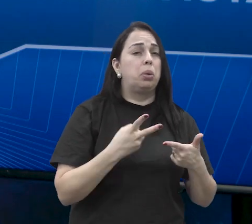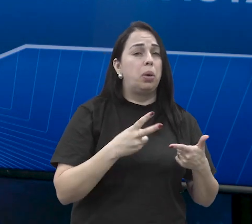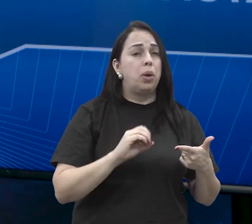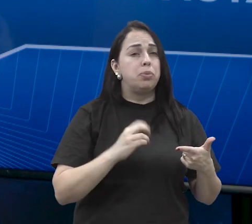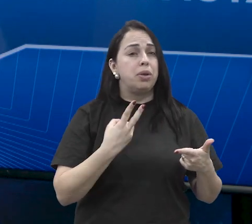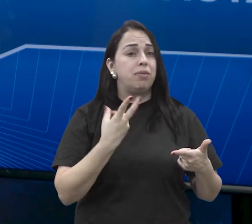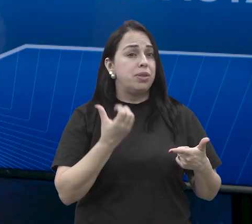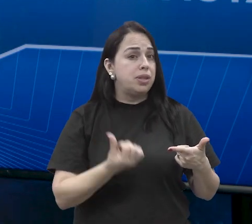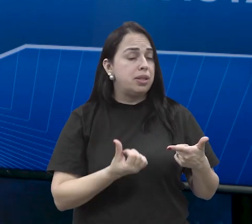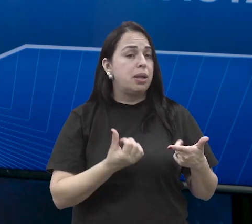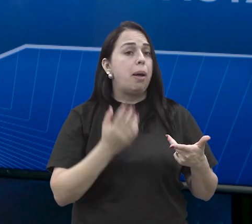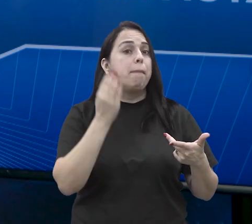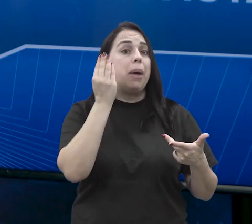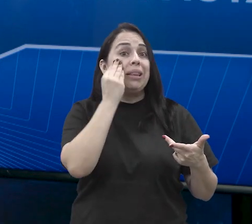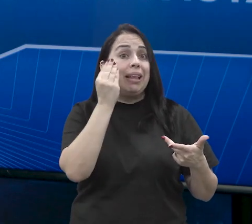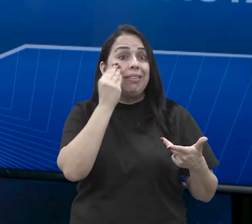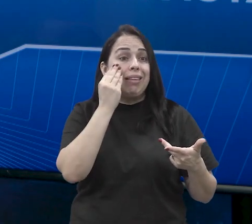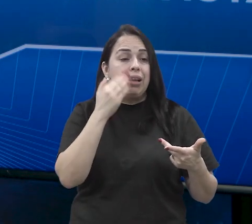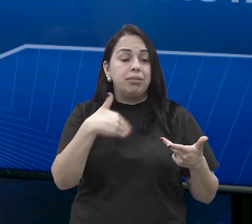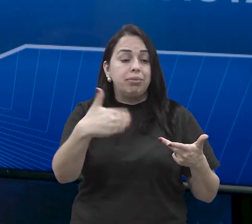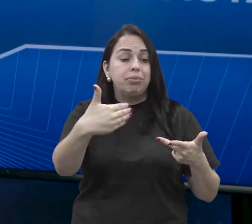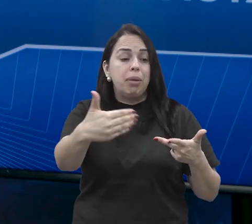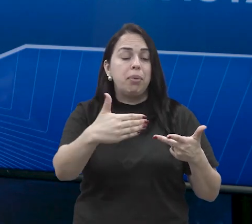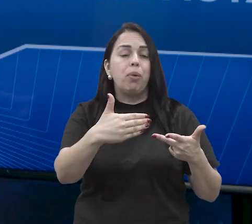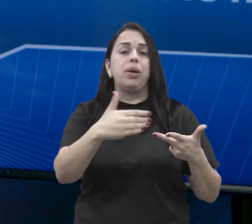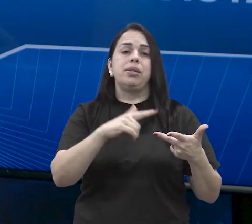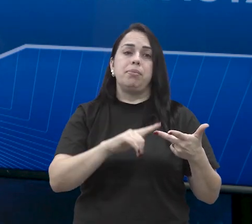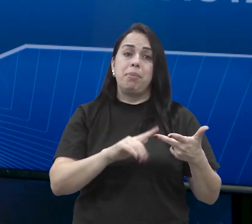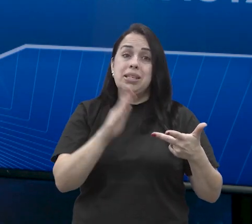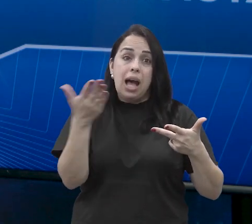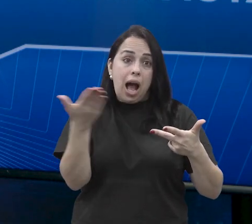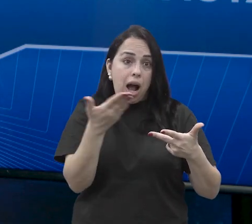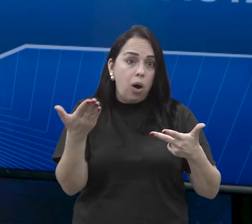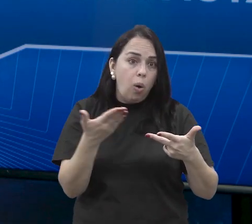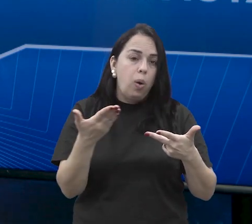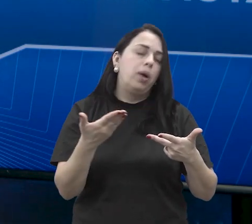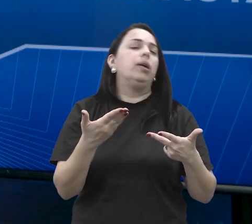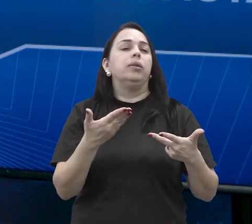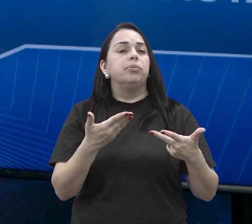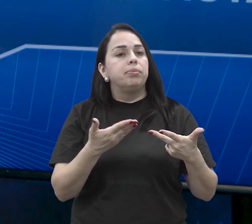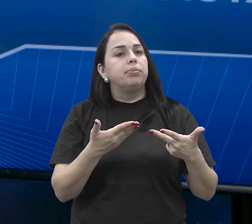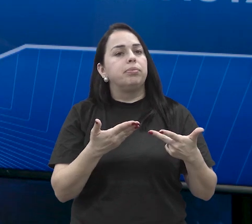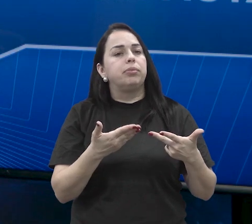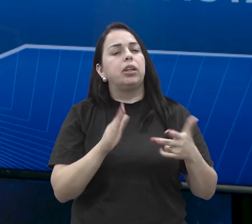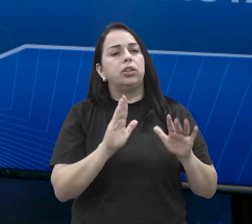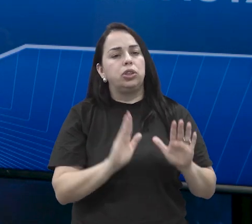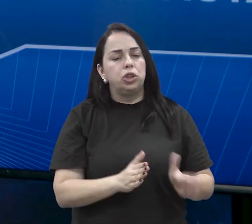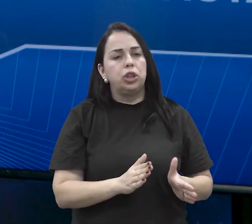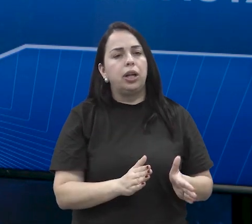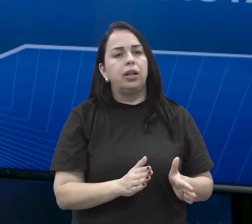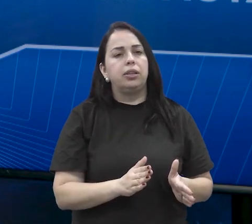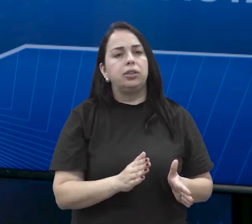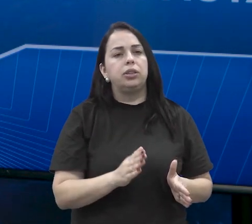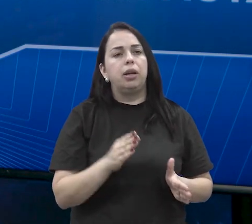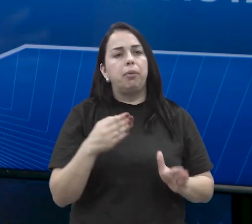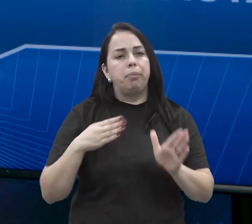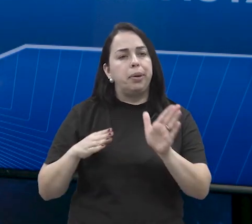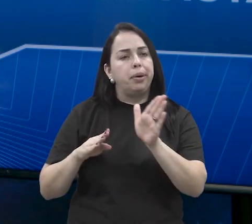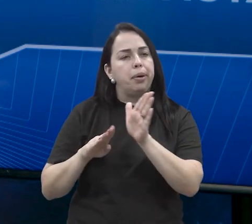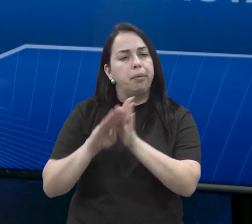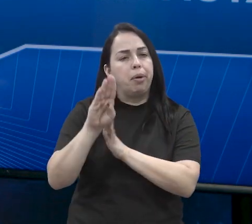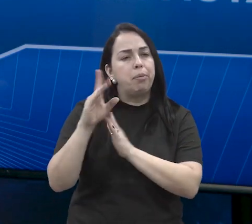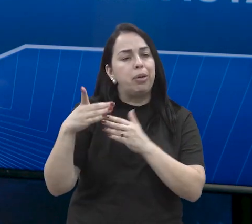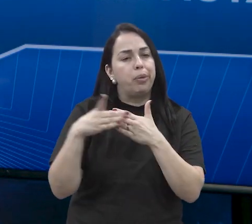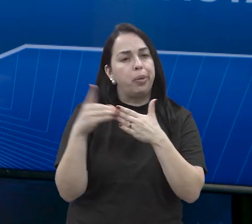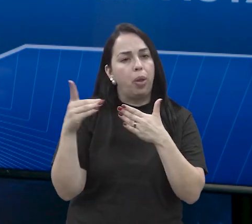tá? Para gerar algum resultado prático. Mas no primeiro momento, o que acontece? Nós já tivemos de cara um aumento